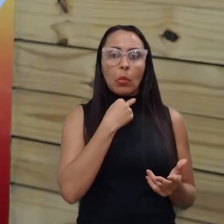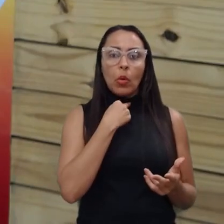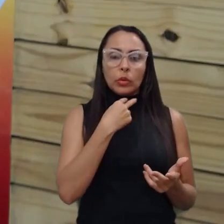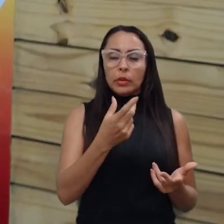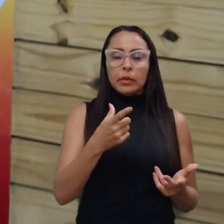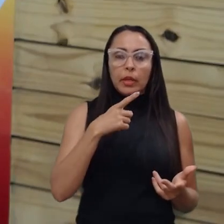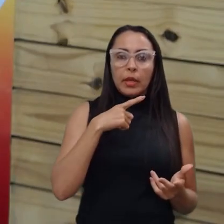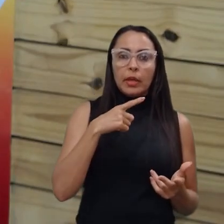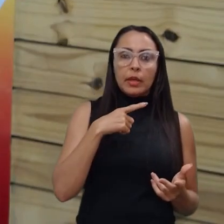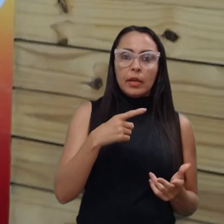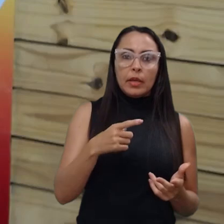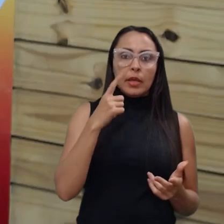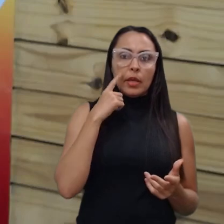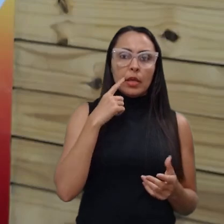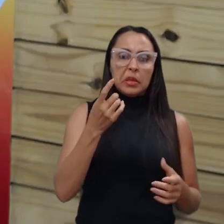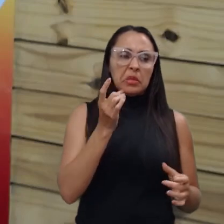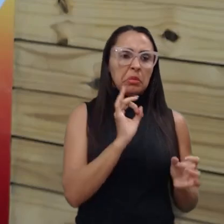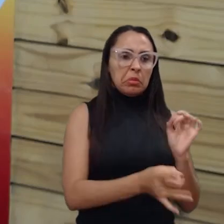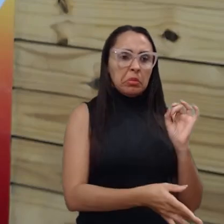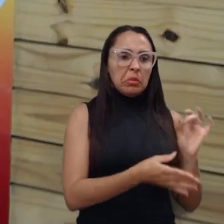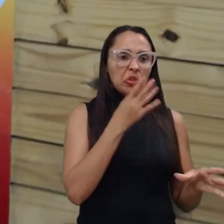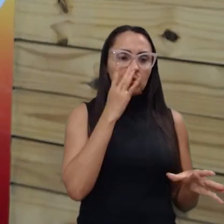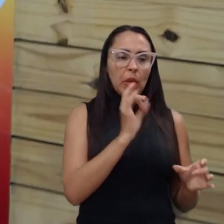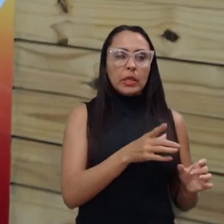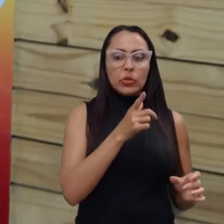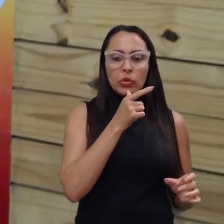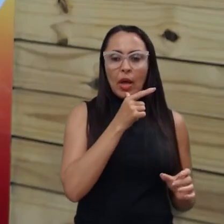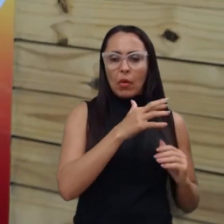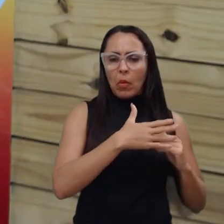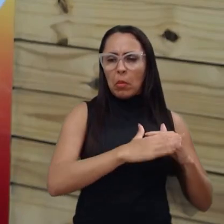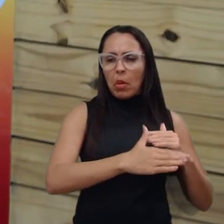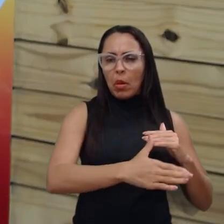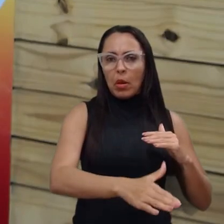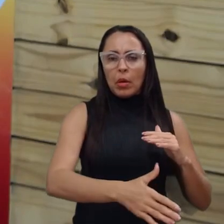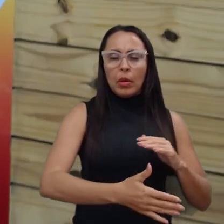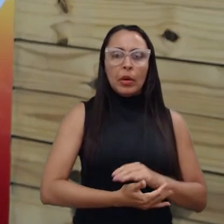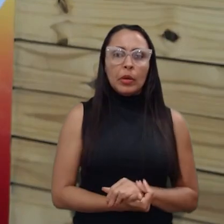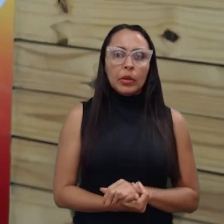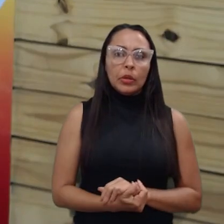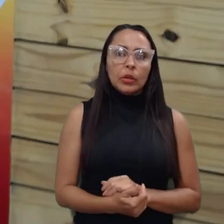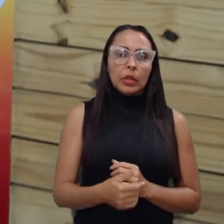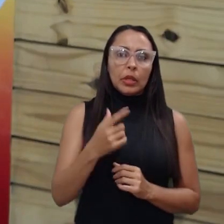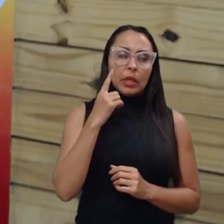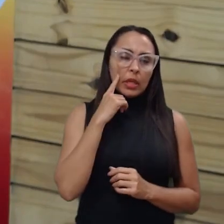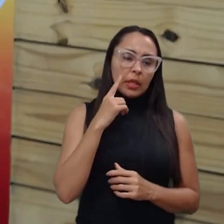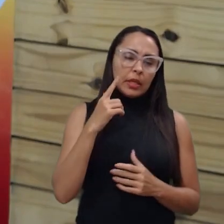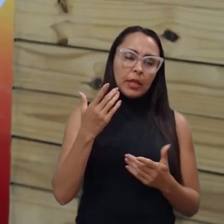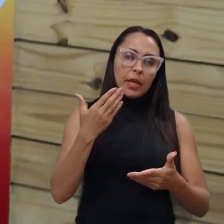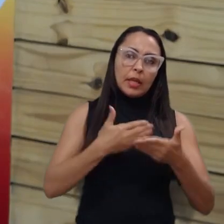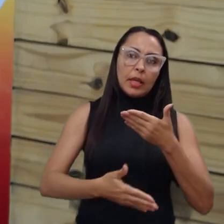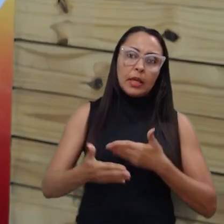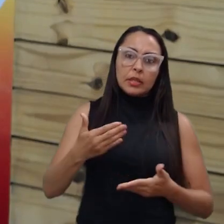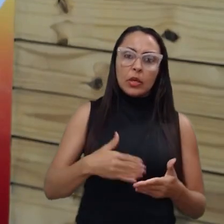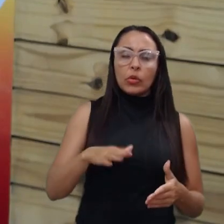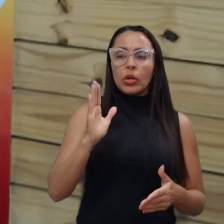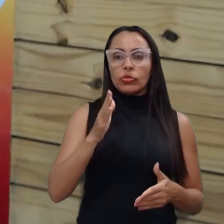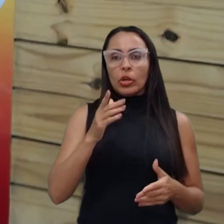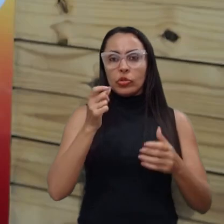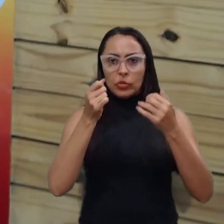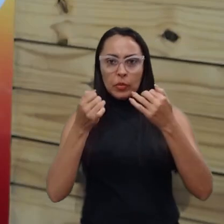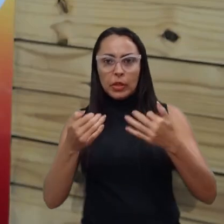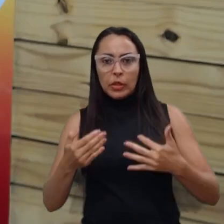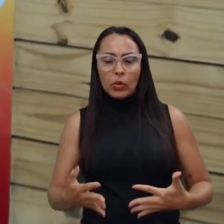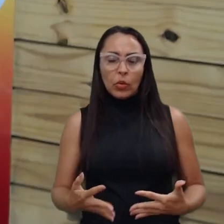haver desperdício em relação a isso. Em relação aos efluentes, como a gente já falou,